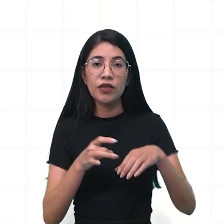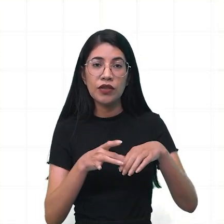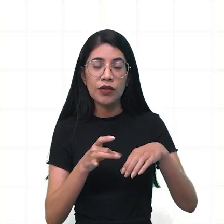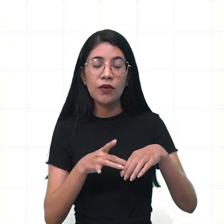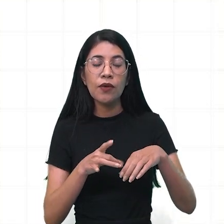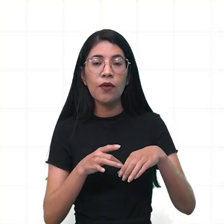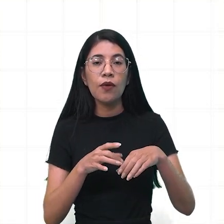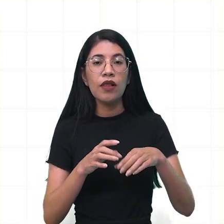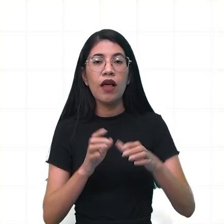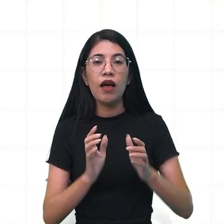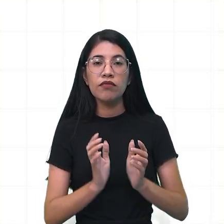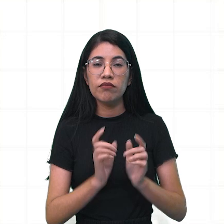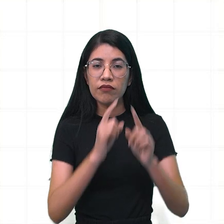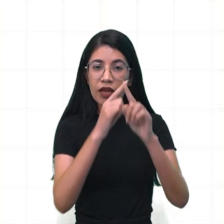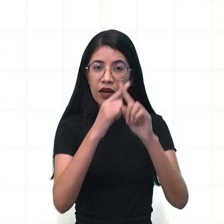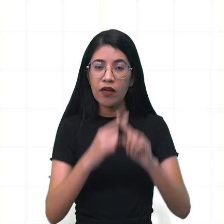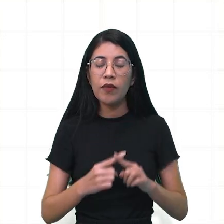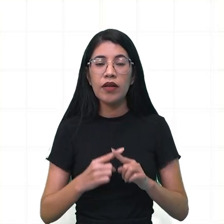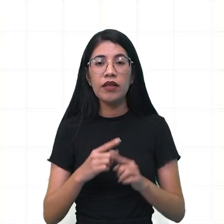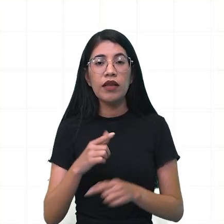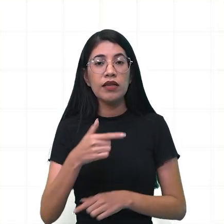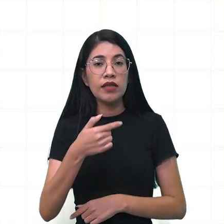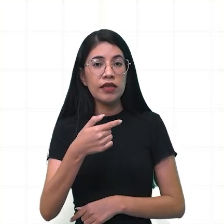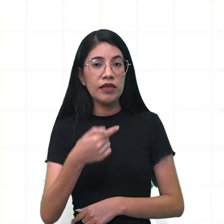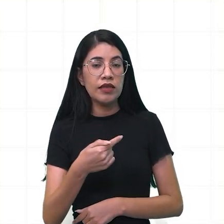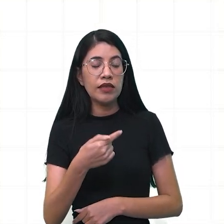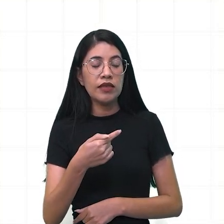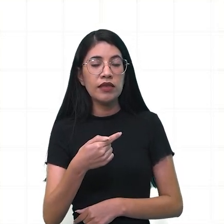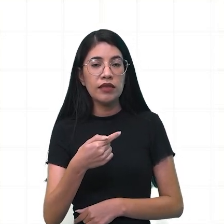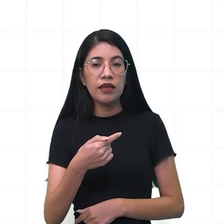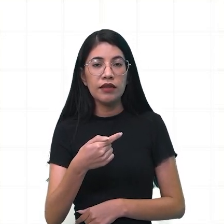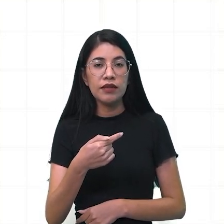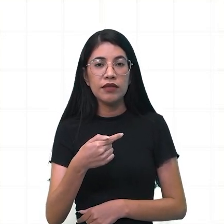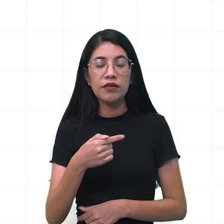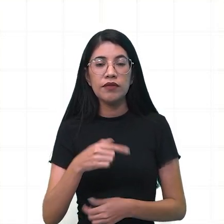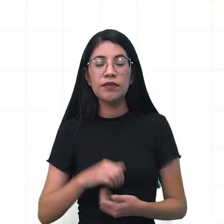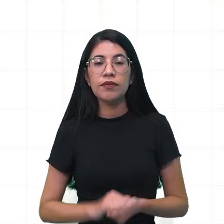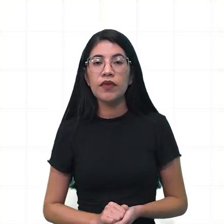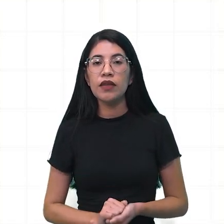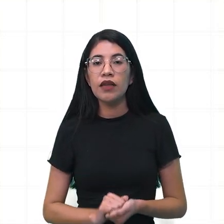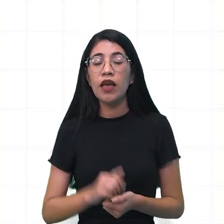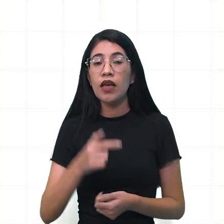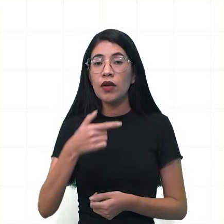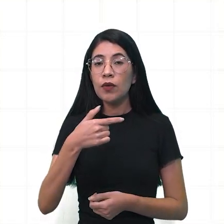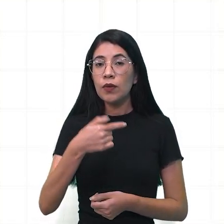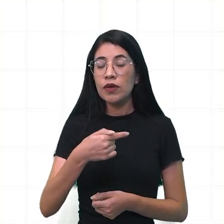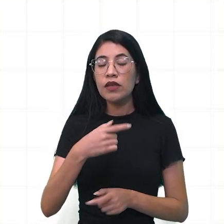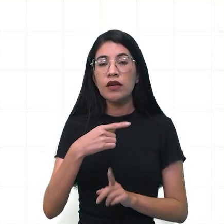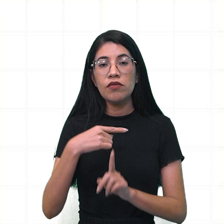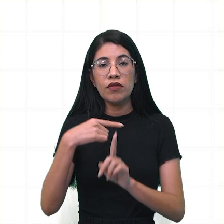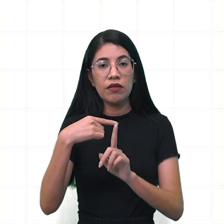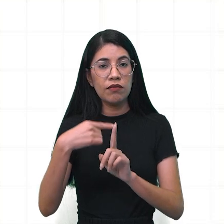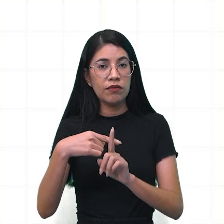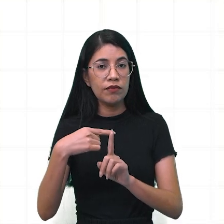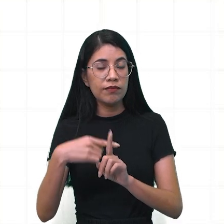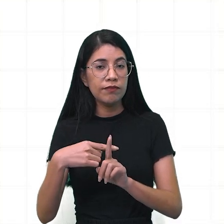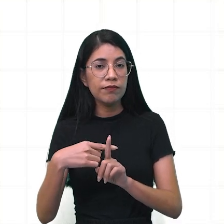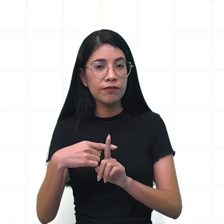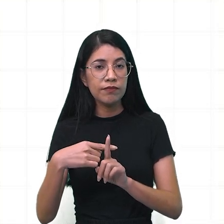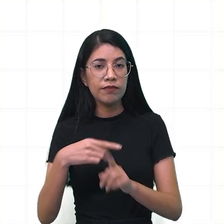campeonato aqui né são de sete gols tudo bem e esse sete aqui ó Ele é